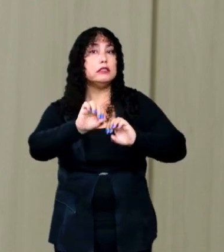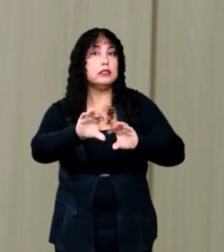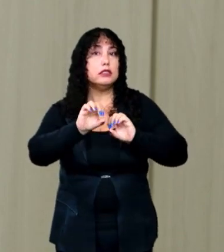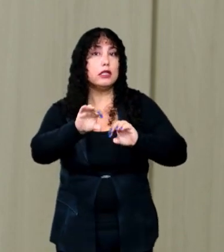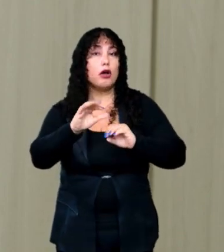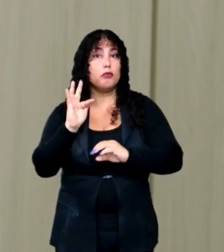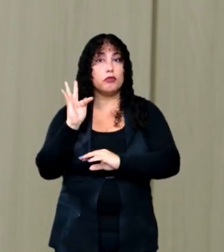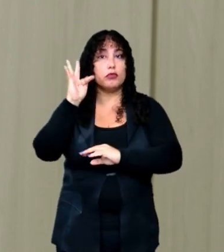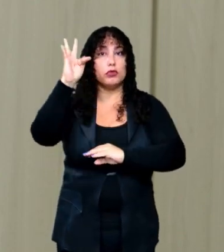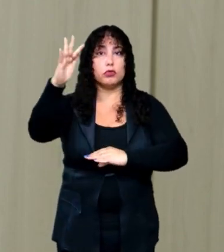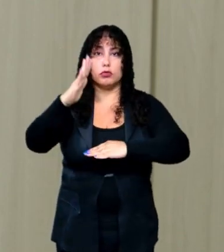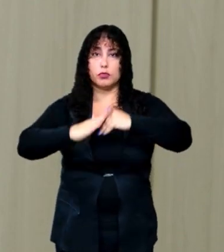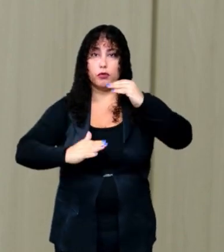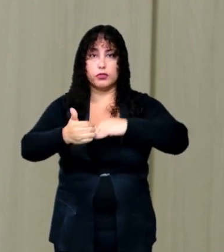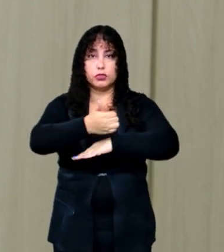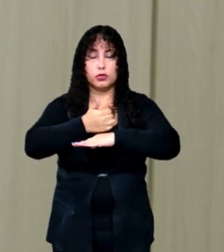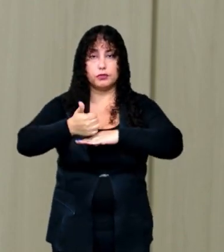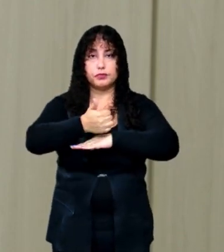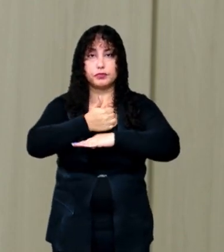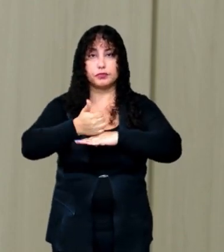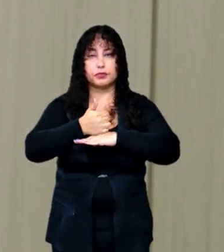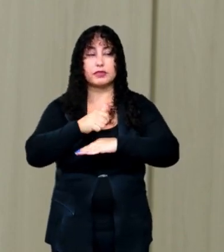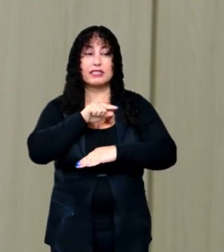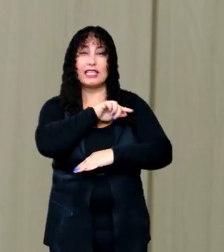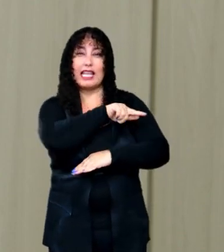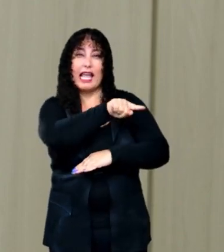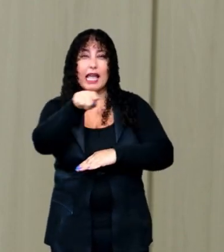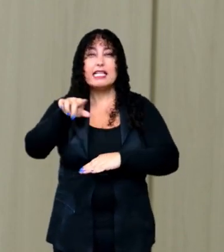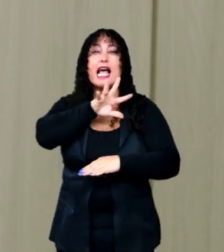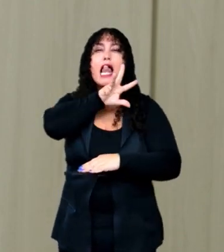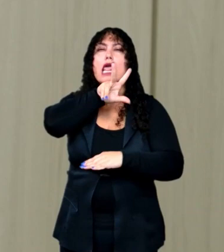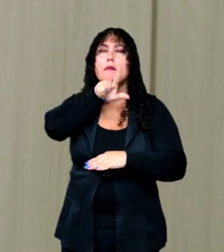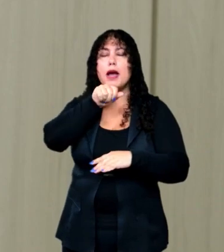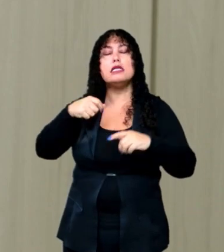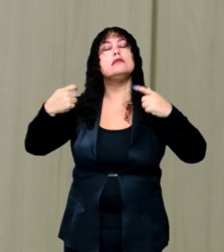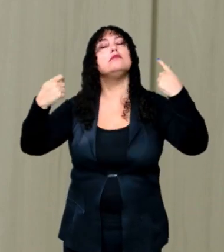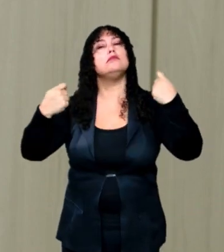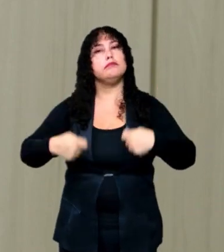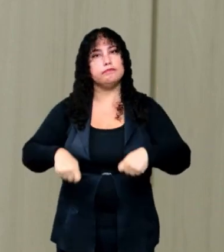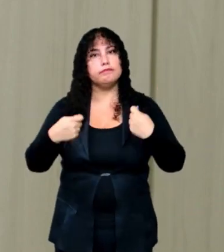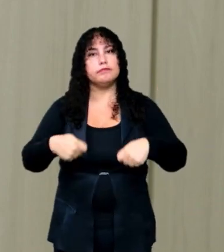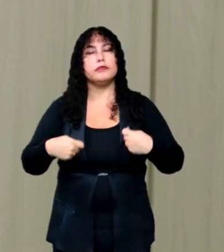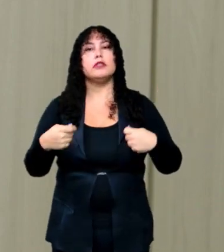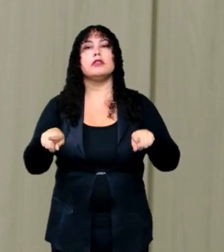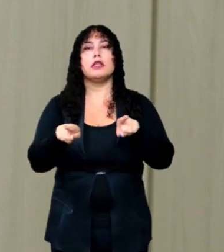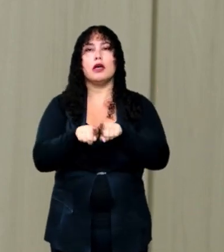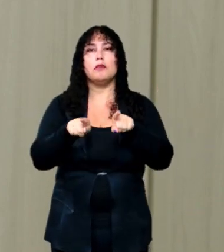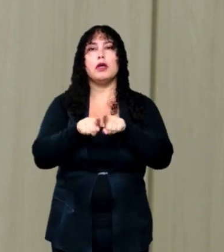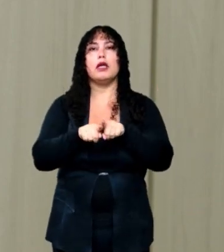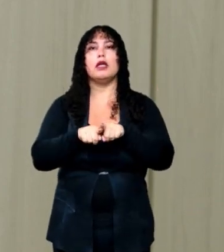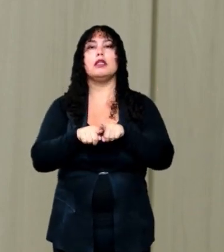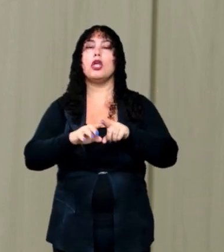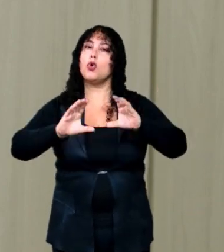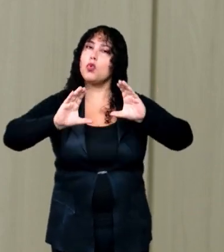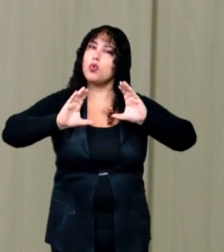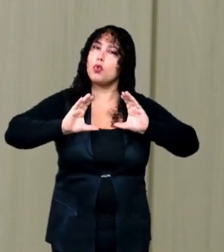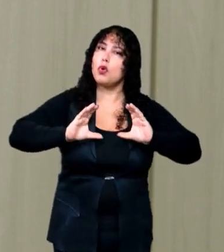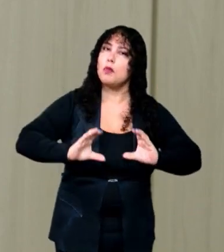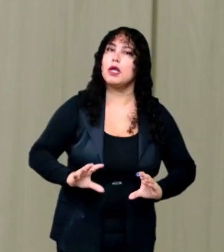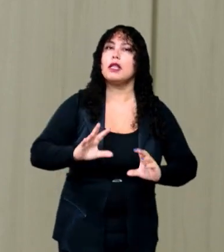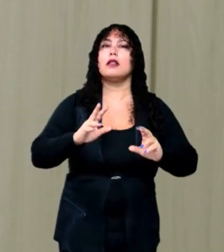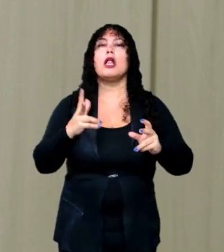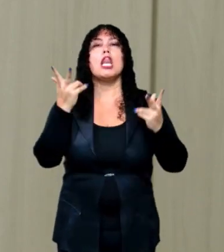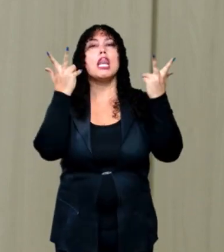para os futuros profissionais que esses animais eles têm necessidades. Eles precisam ter seus comportamentos